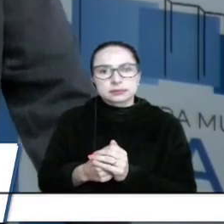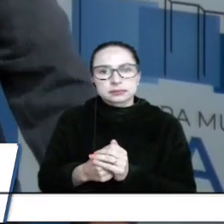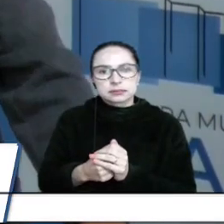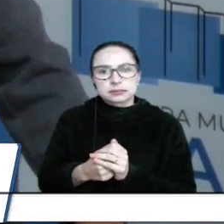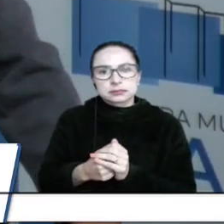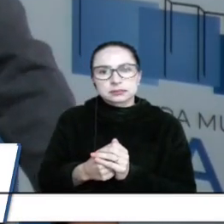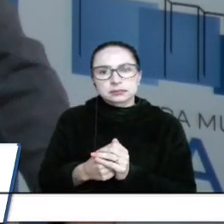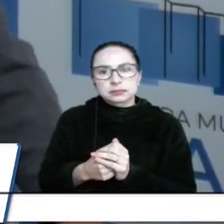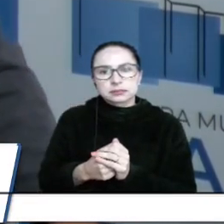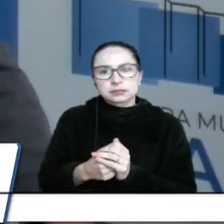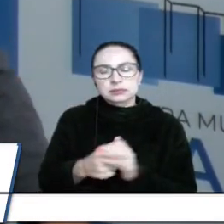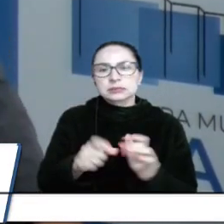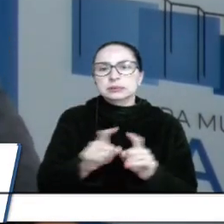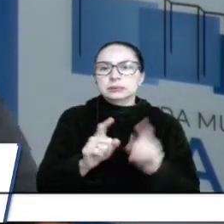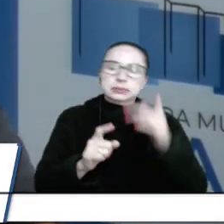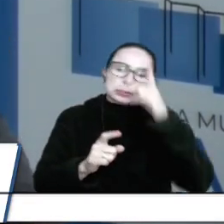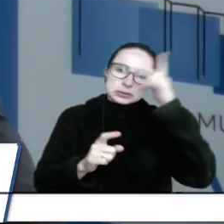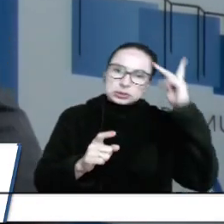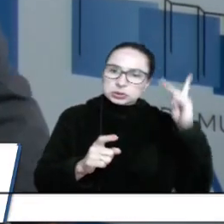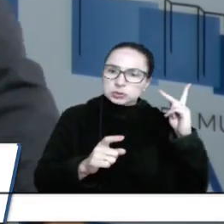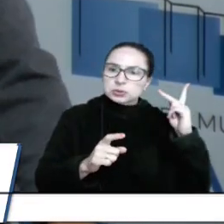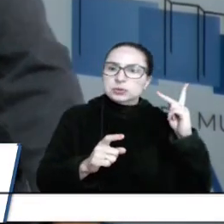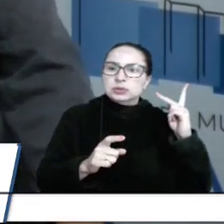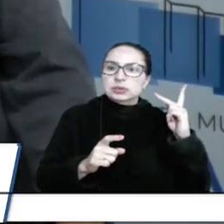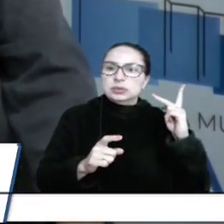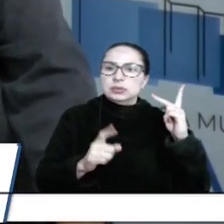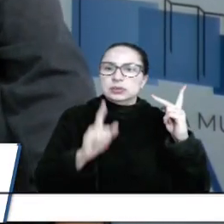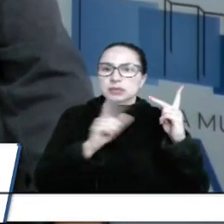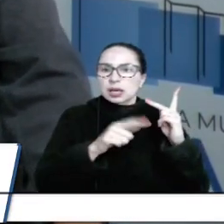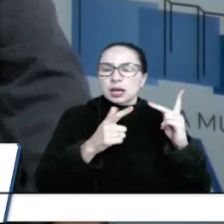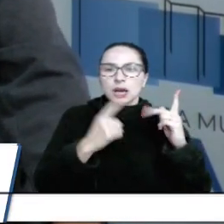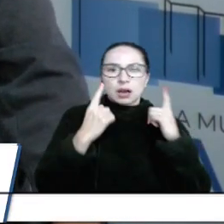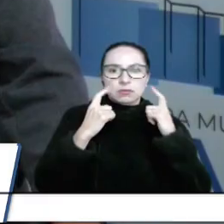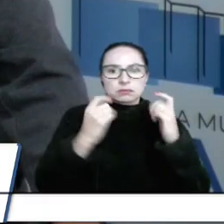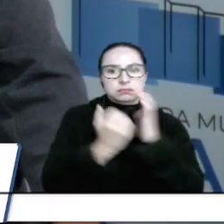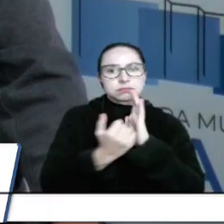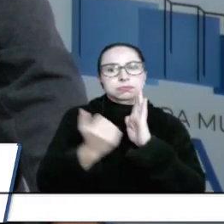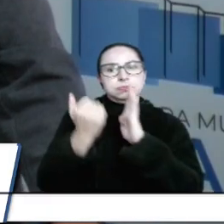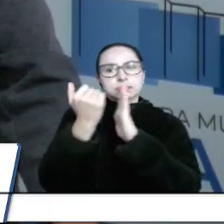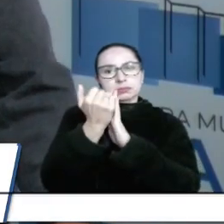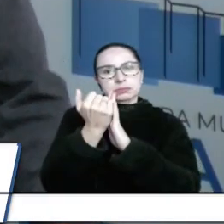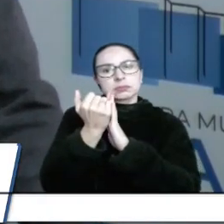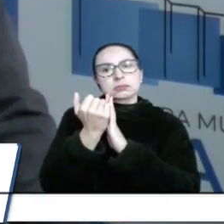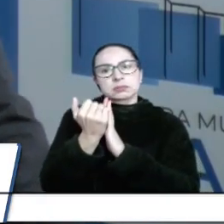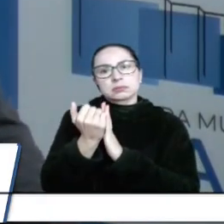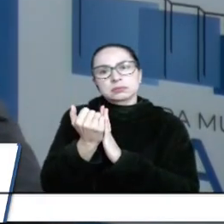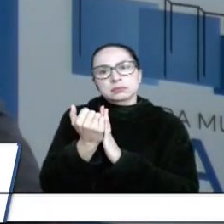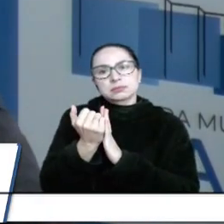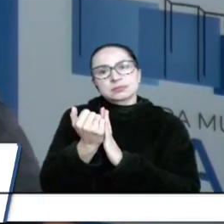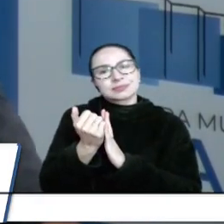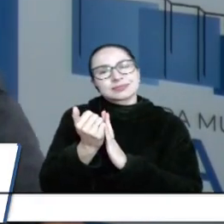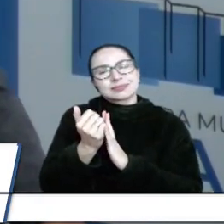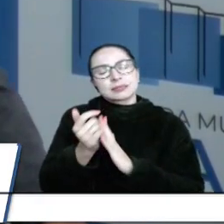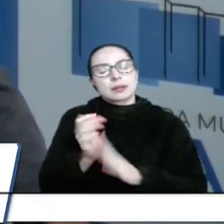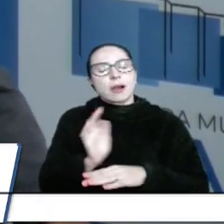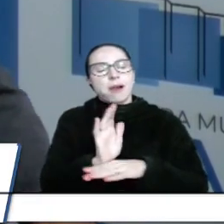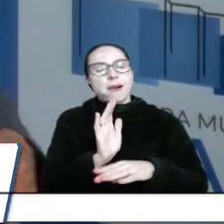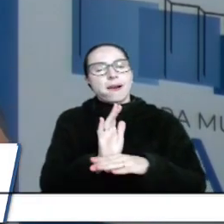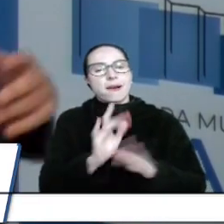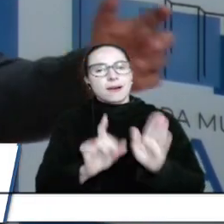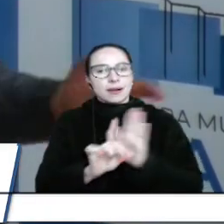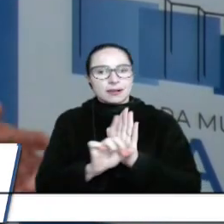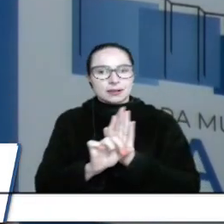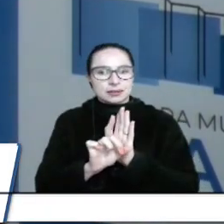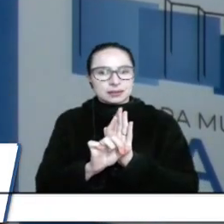E pessoas que cometem atrocidades, as benéficias da lei. E